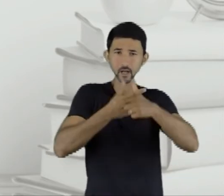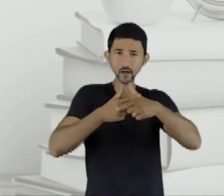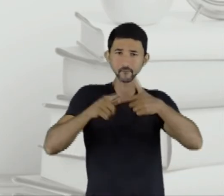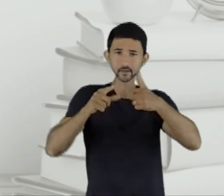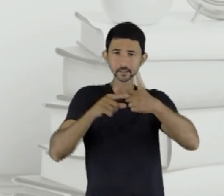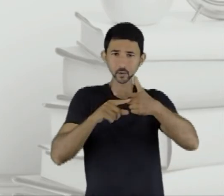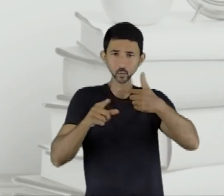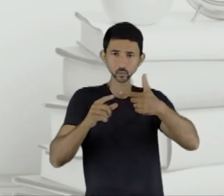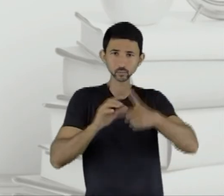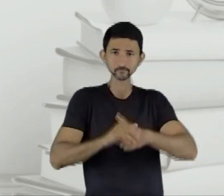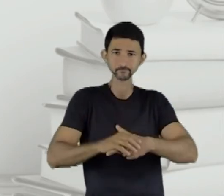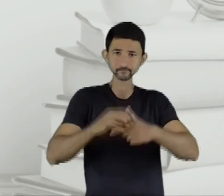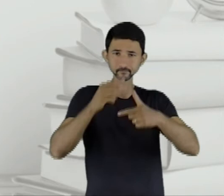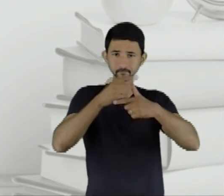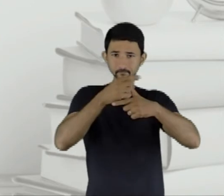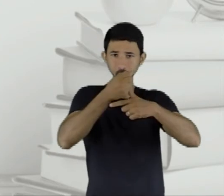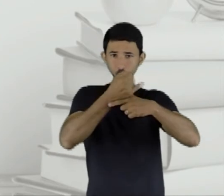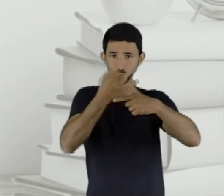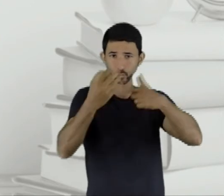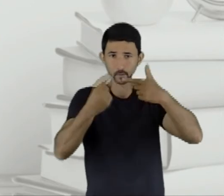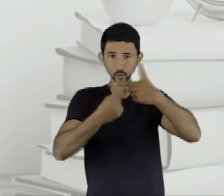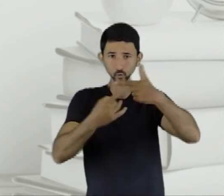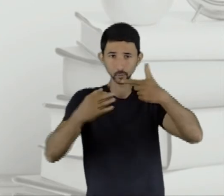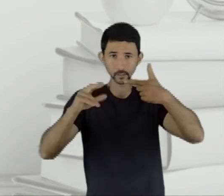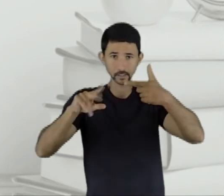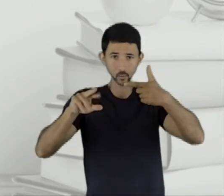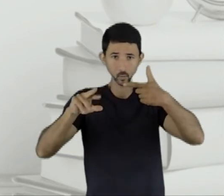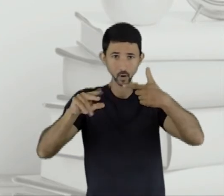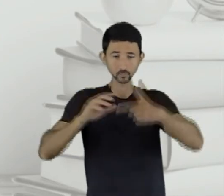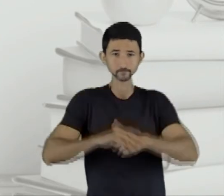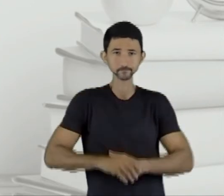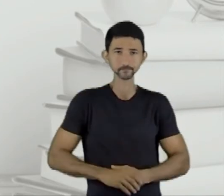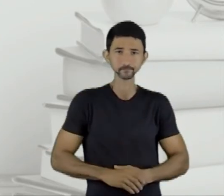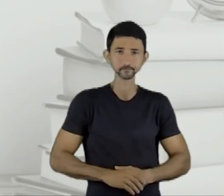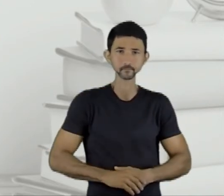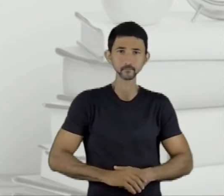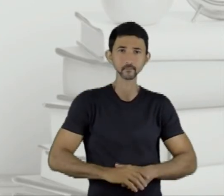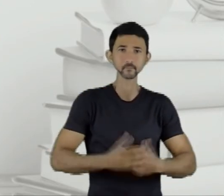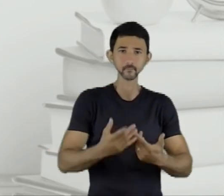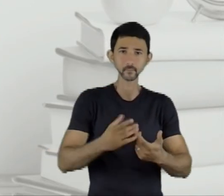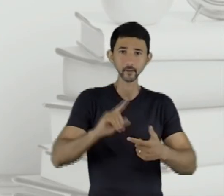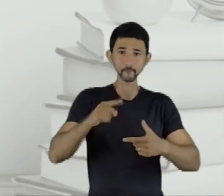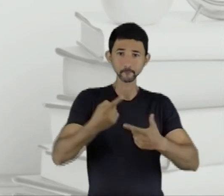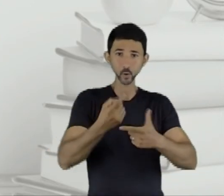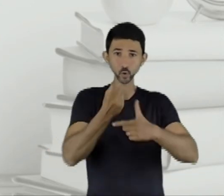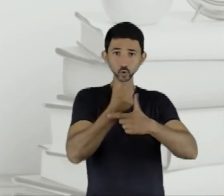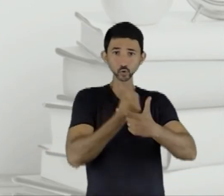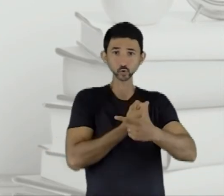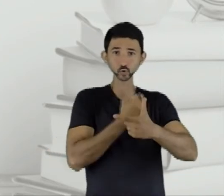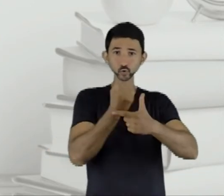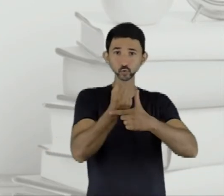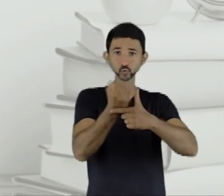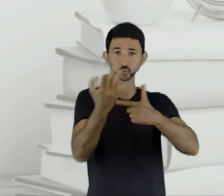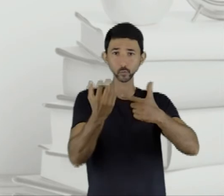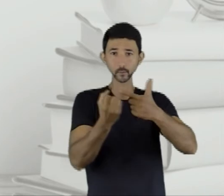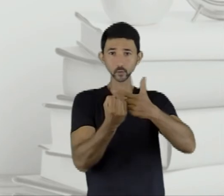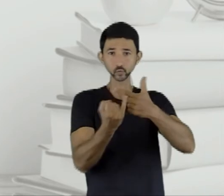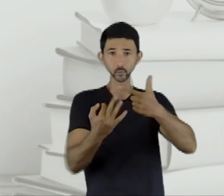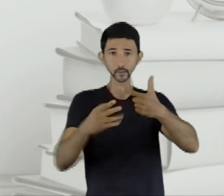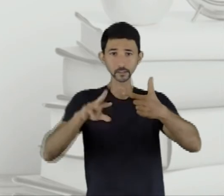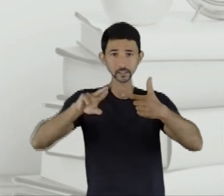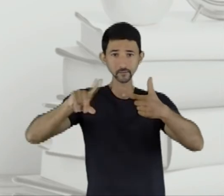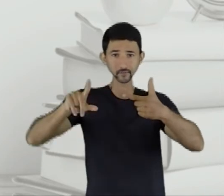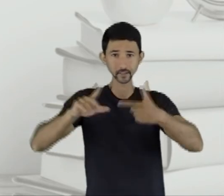com denominadores iguais. O segundo, às frações com denominadores diferentes. Então, primeiro